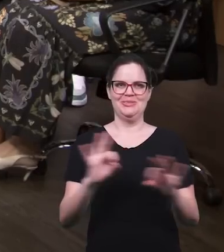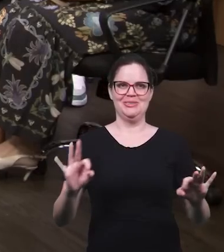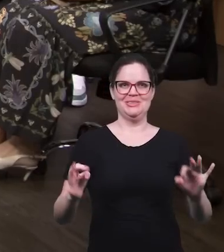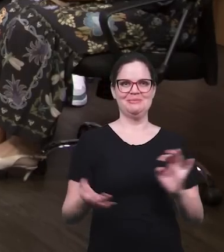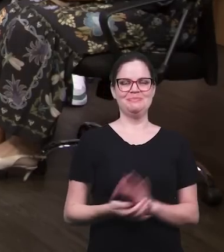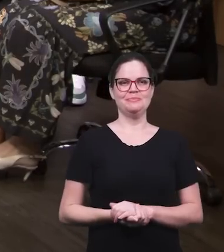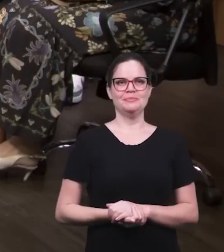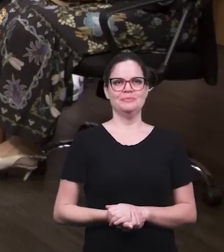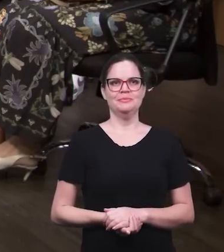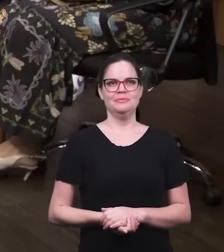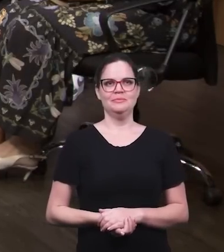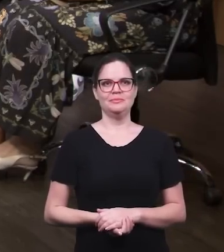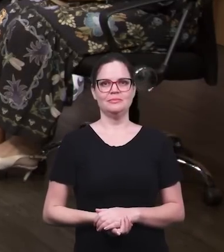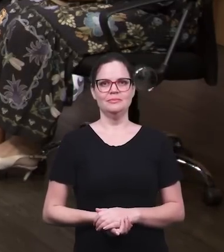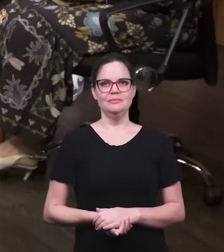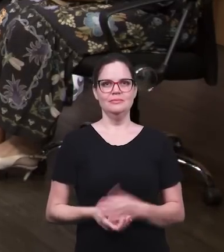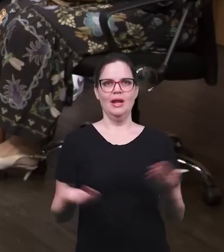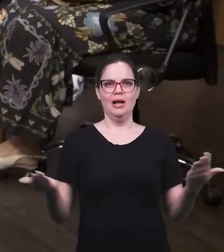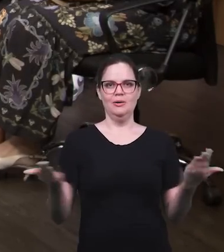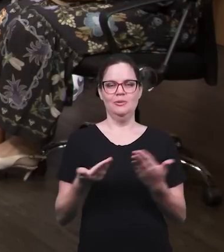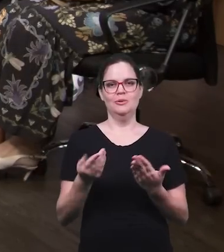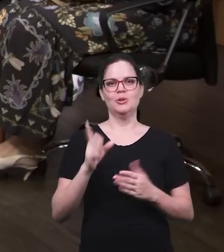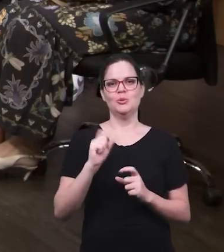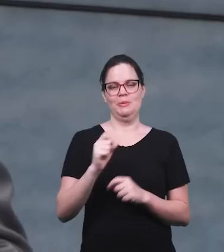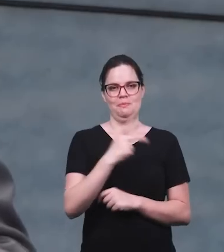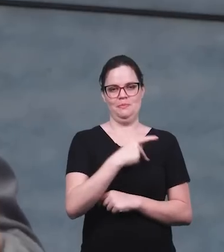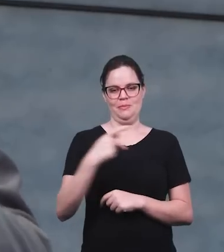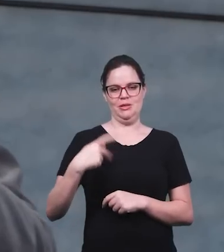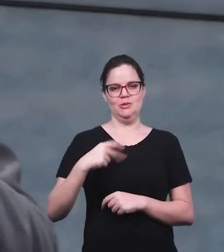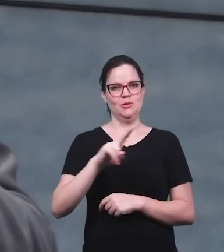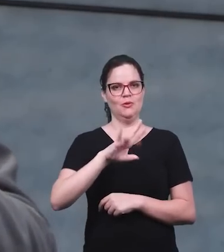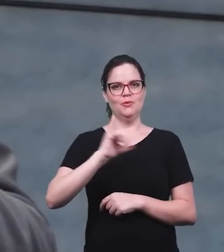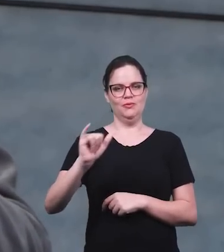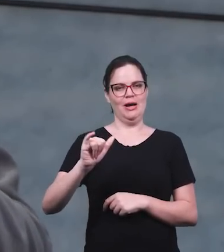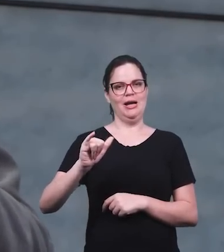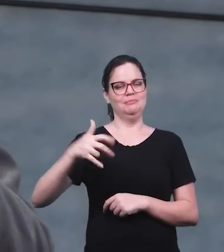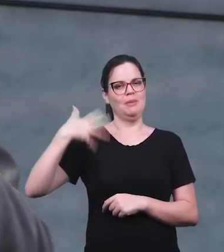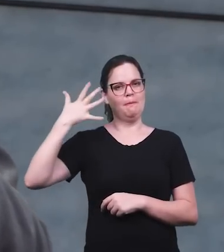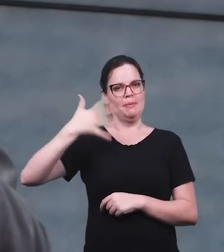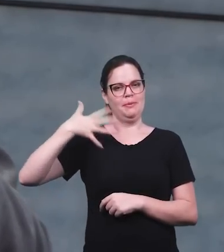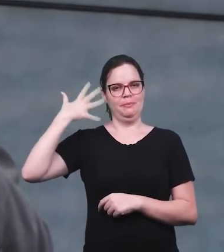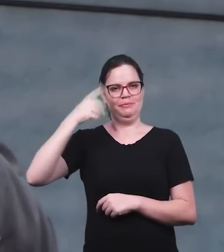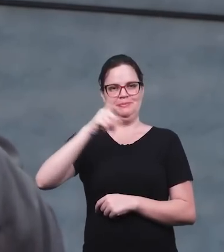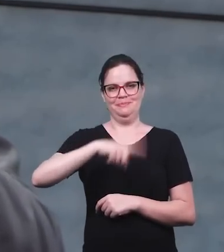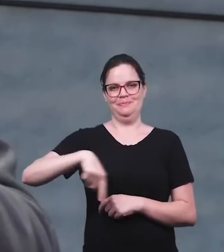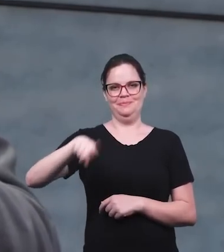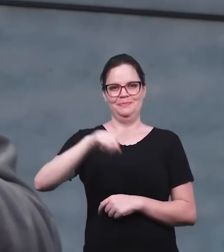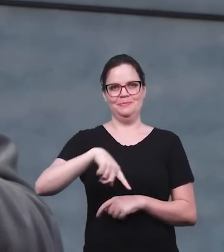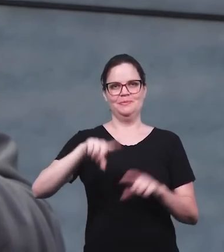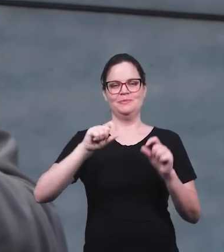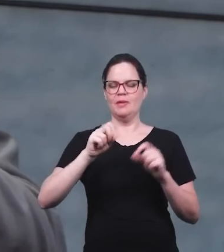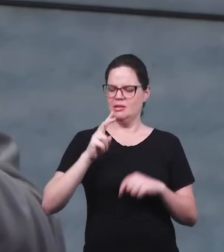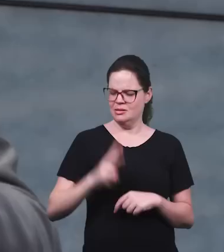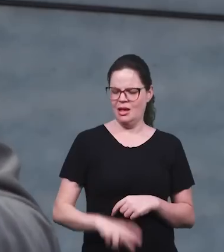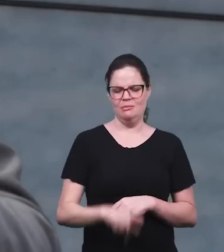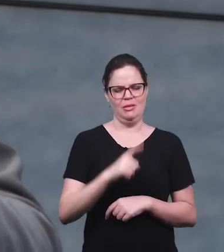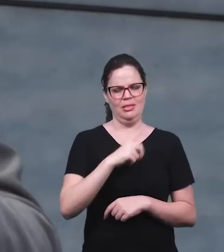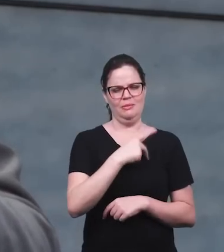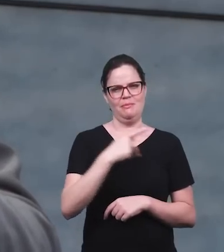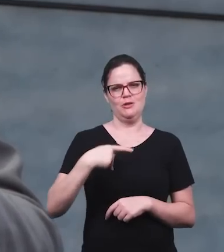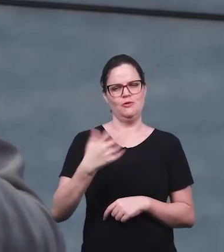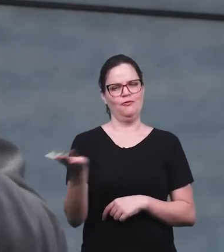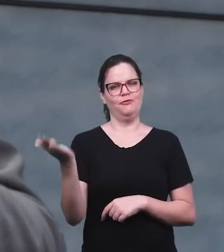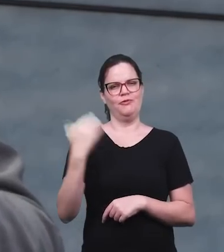Muito bem. Gente, nós vamos agora dar oportunidade a um pastor que vai trazer uma mensagem. A gente sempre tem